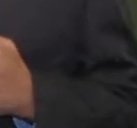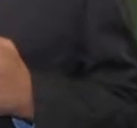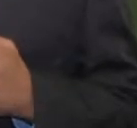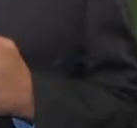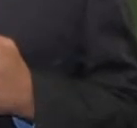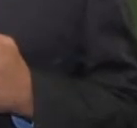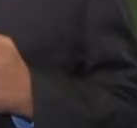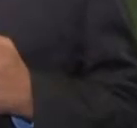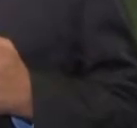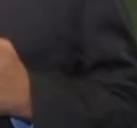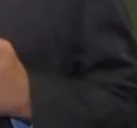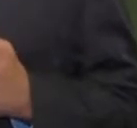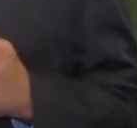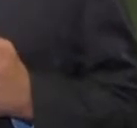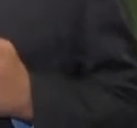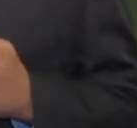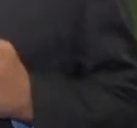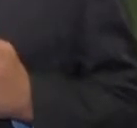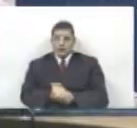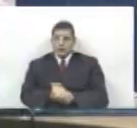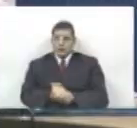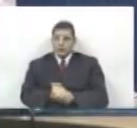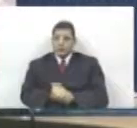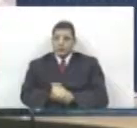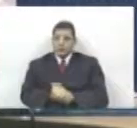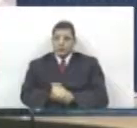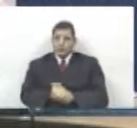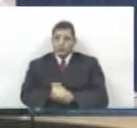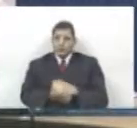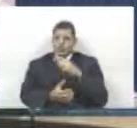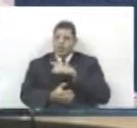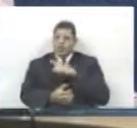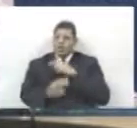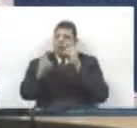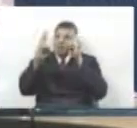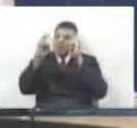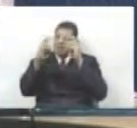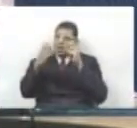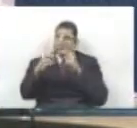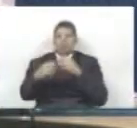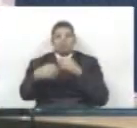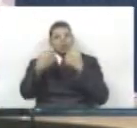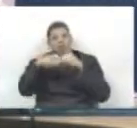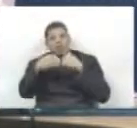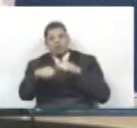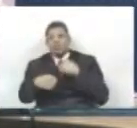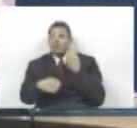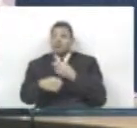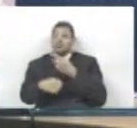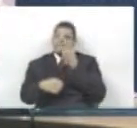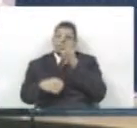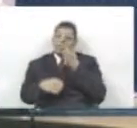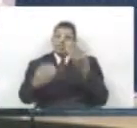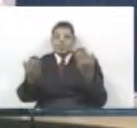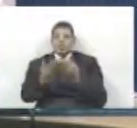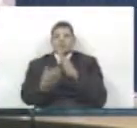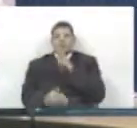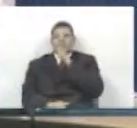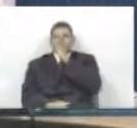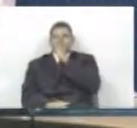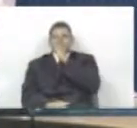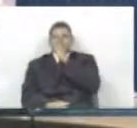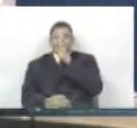diversos deputados a se engajarem no tema tem uns assuntos que não é possível nós nos calarmos e ficarmos